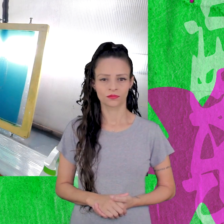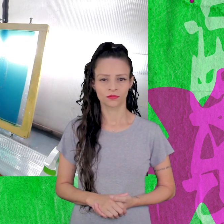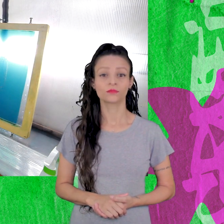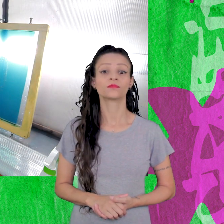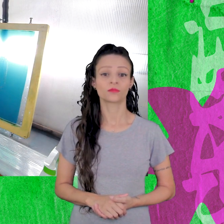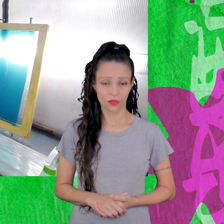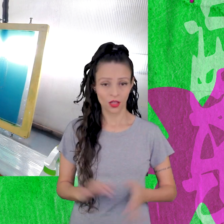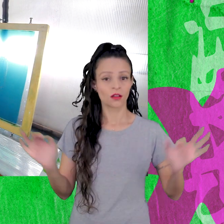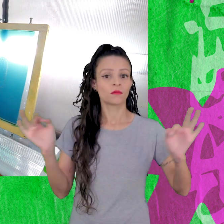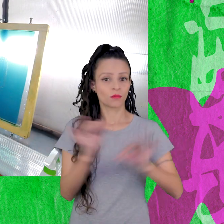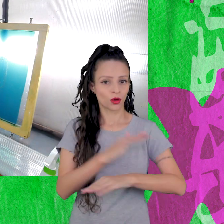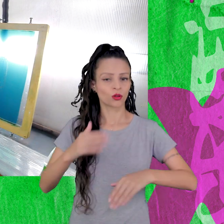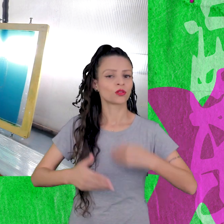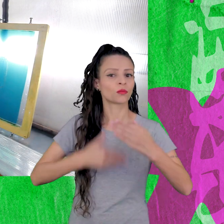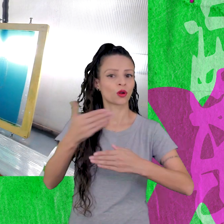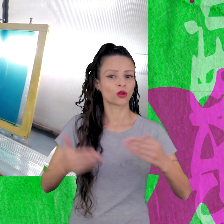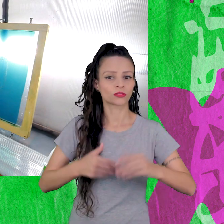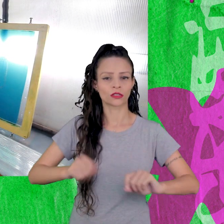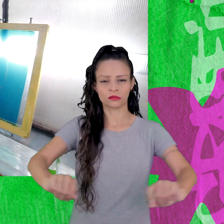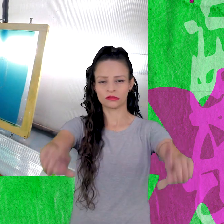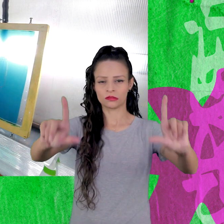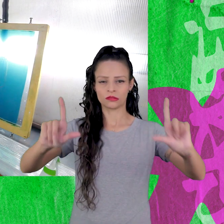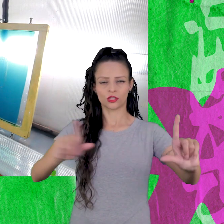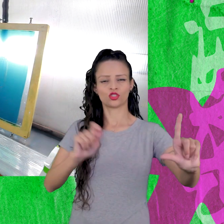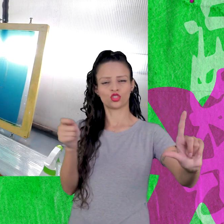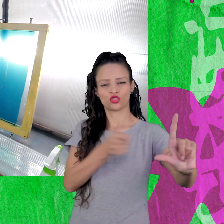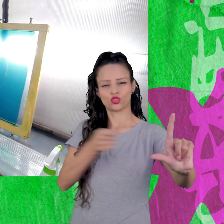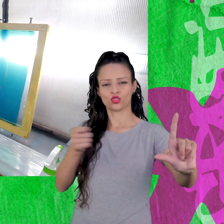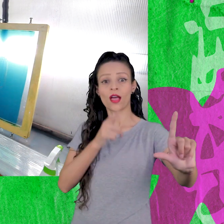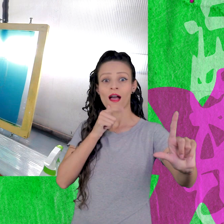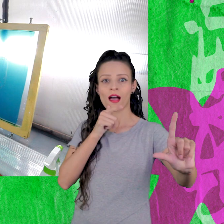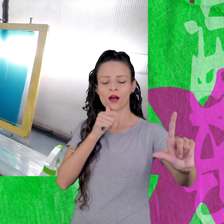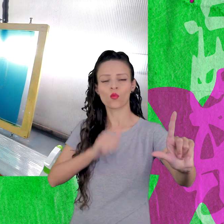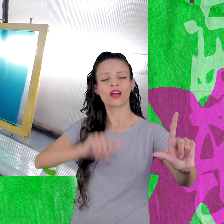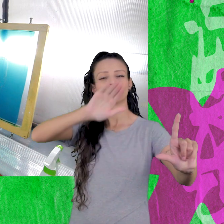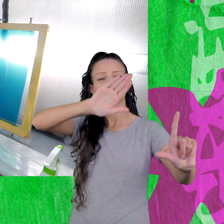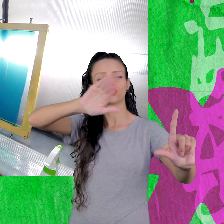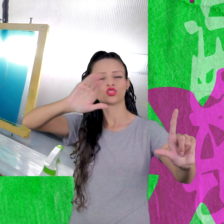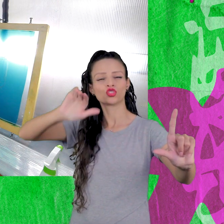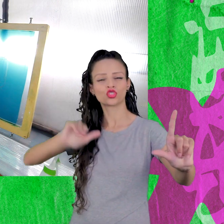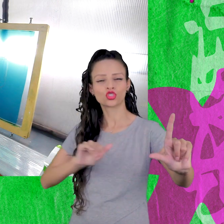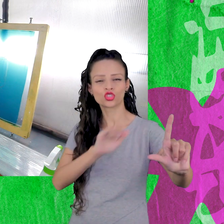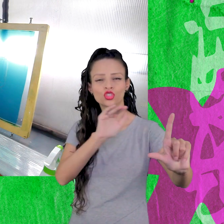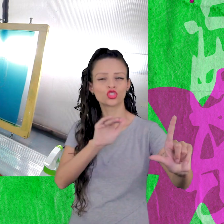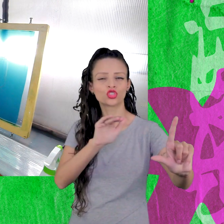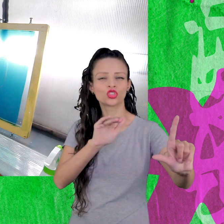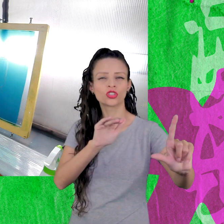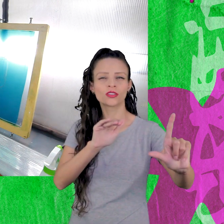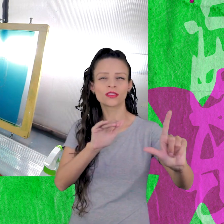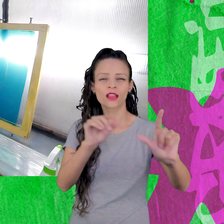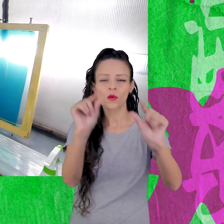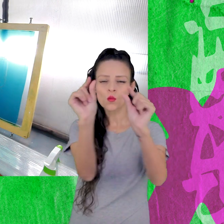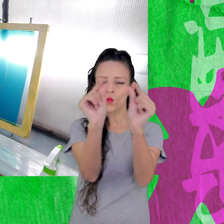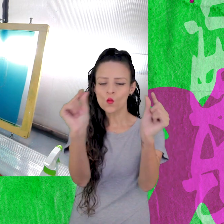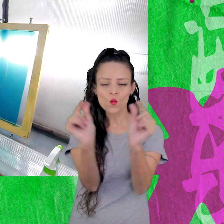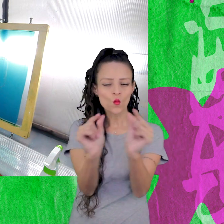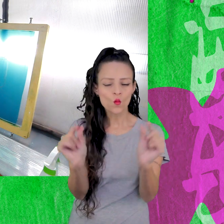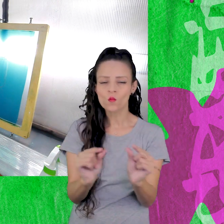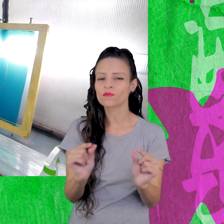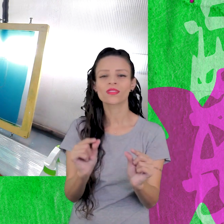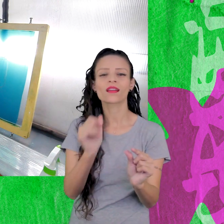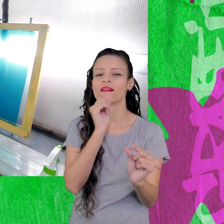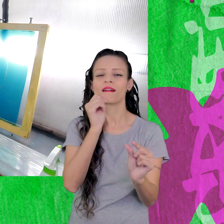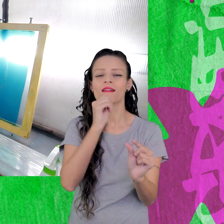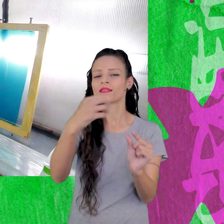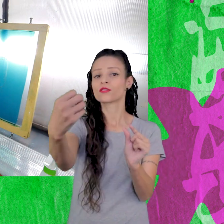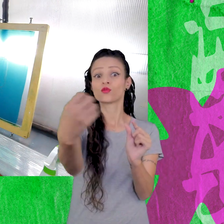E com esse processo que a gente bate a água, com a pressão da água a gente tira a emulsão que não foi curada pela luz. Por quê? Porque essa emulsão